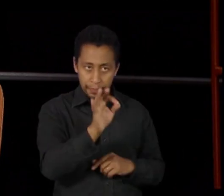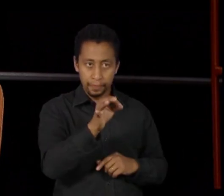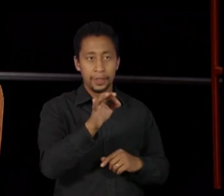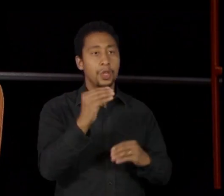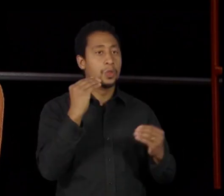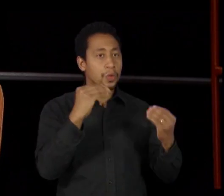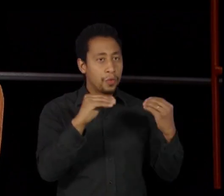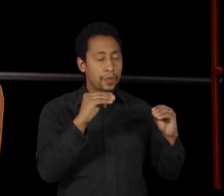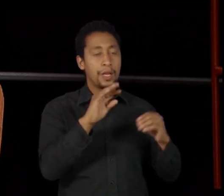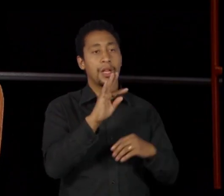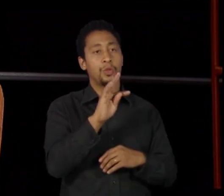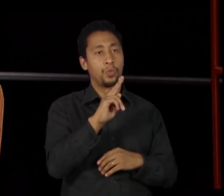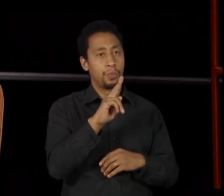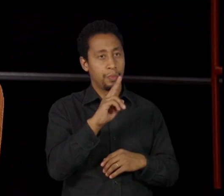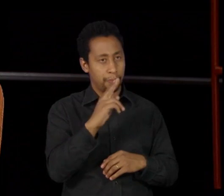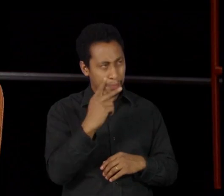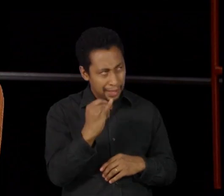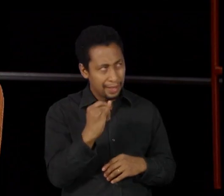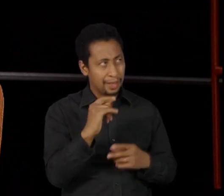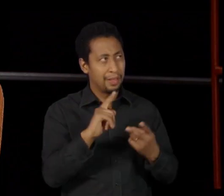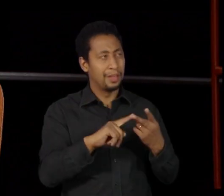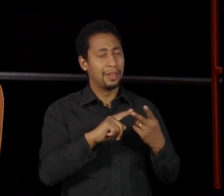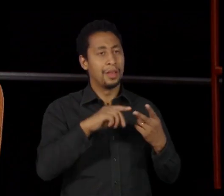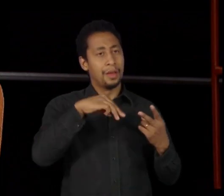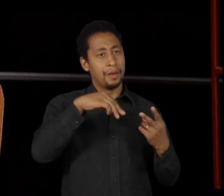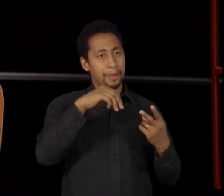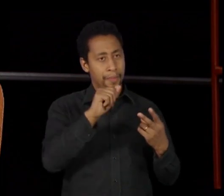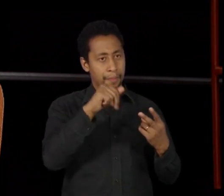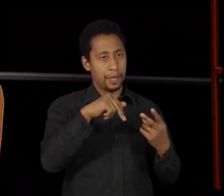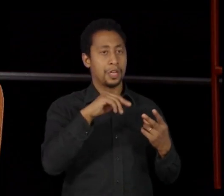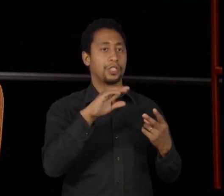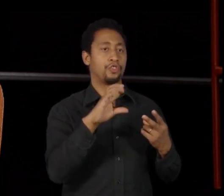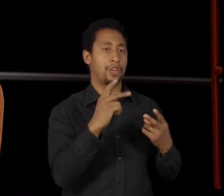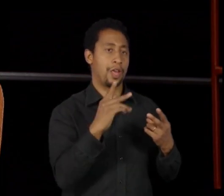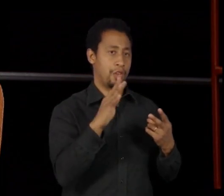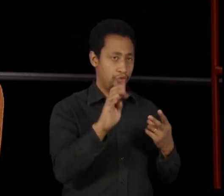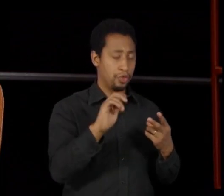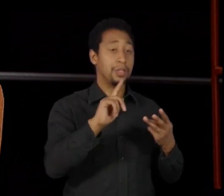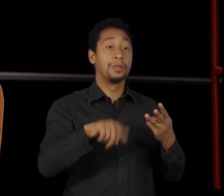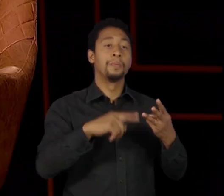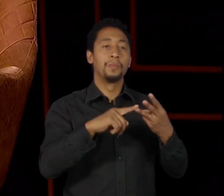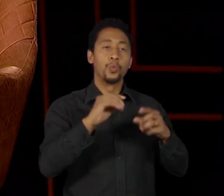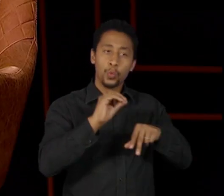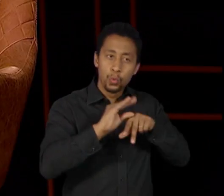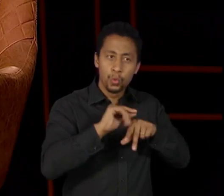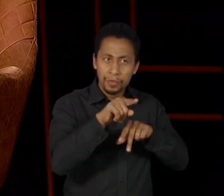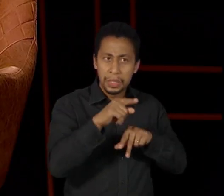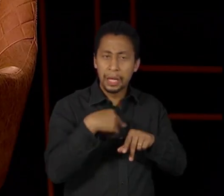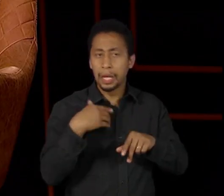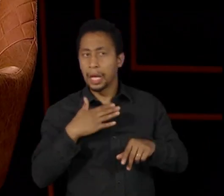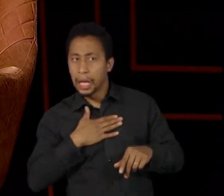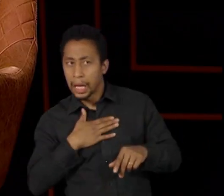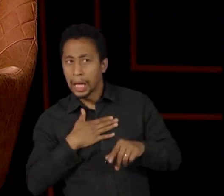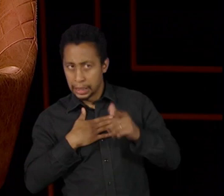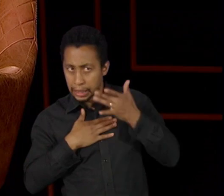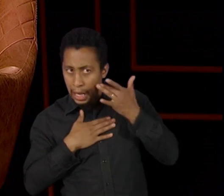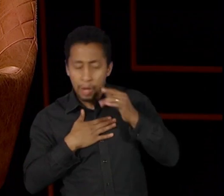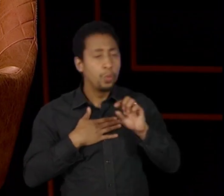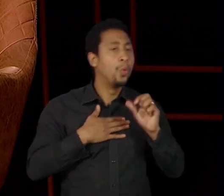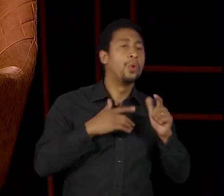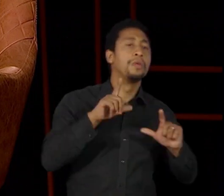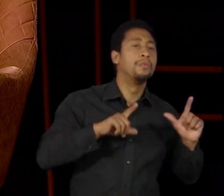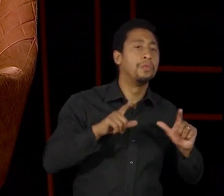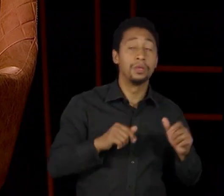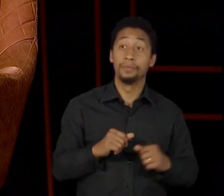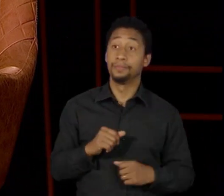na Rede Manchete, também atuou aqui na TV Cultura. O teatro era uma prioridade para você? Olha, se eu tiver de